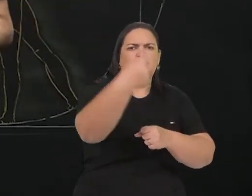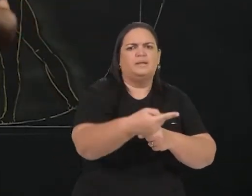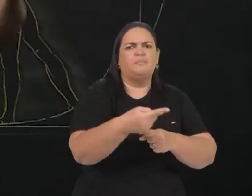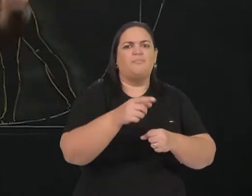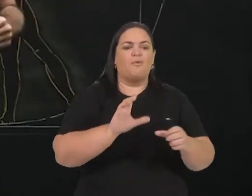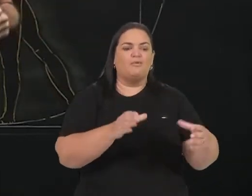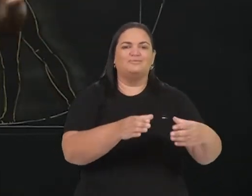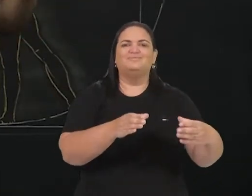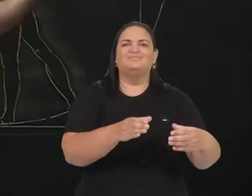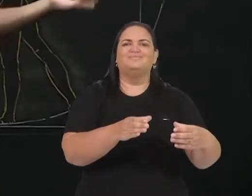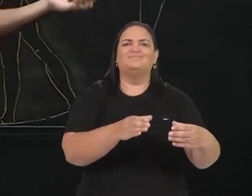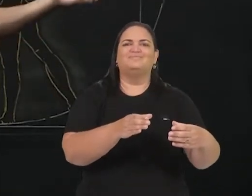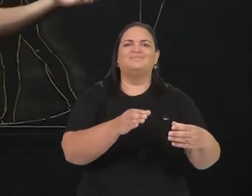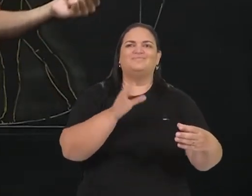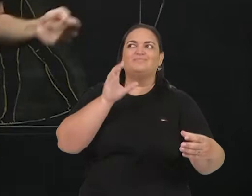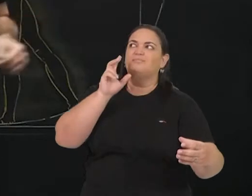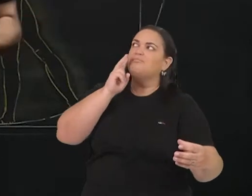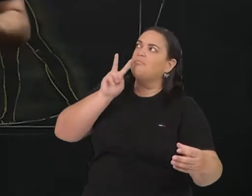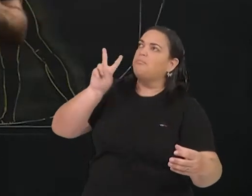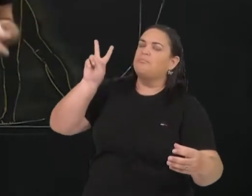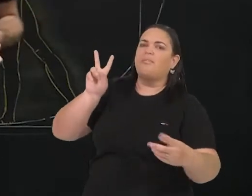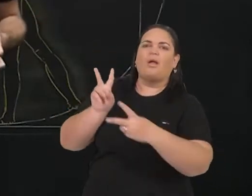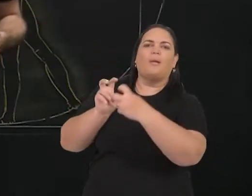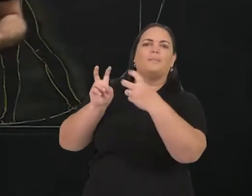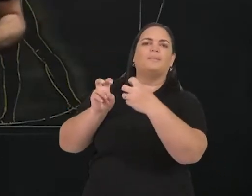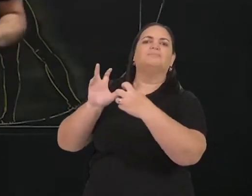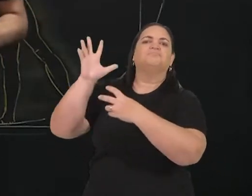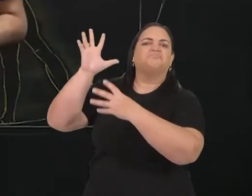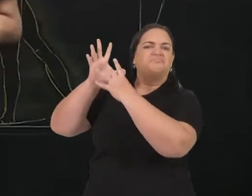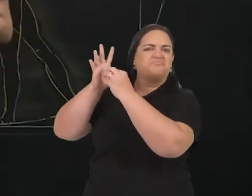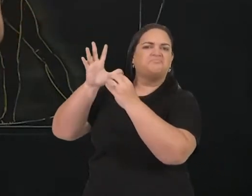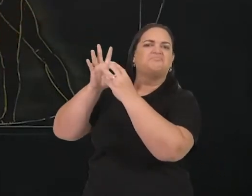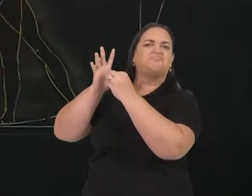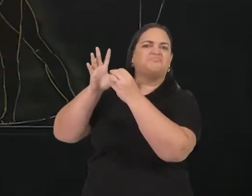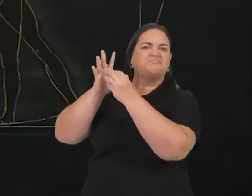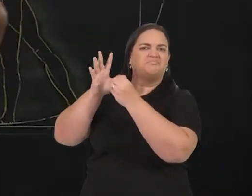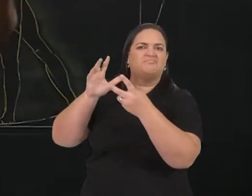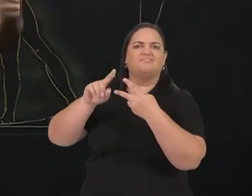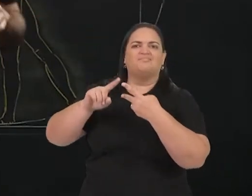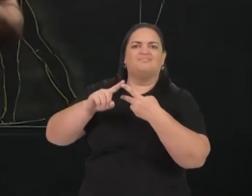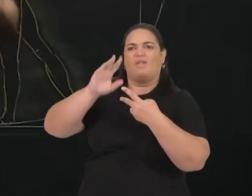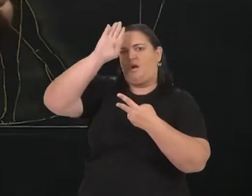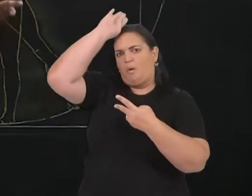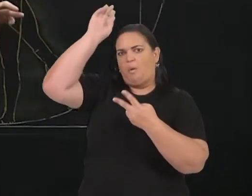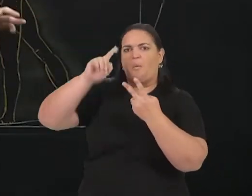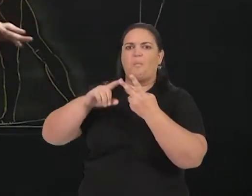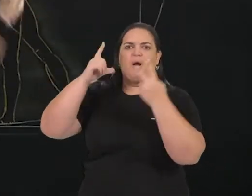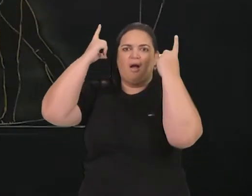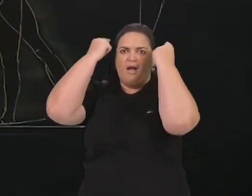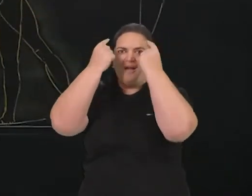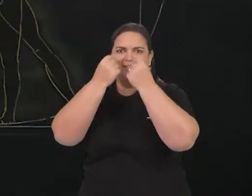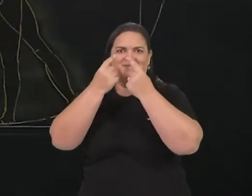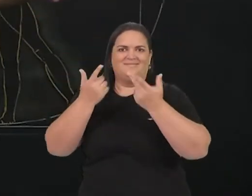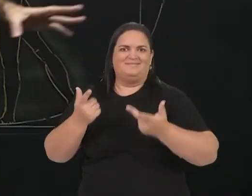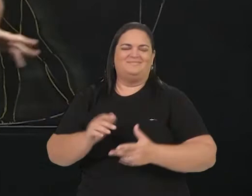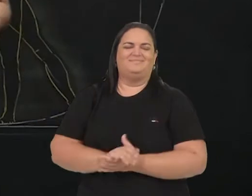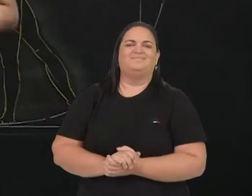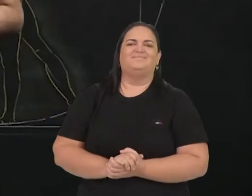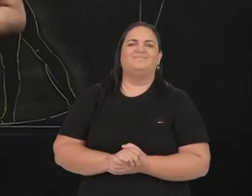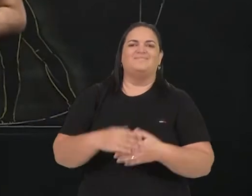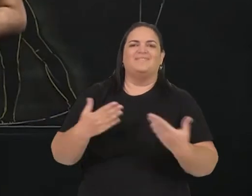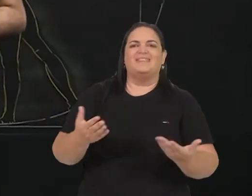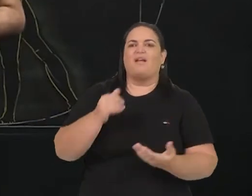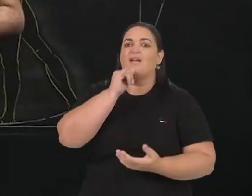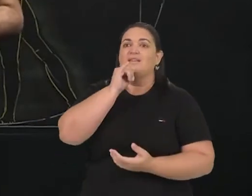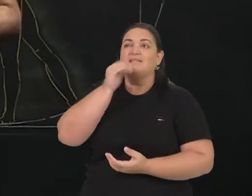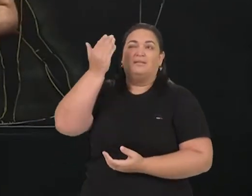artistas, viam lá em Grécia e Roma essa referência. Então era esse renascimento, ou seja, tinha nascido, vamos dizer assim,